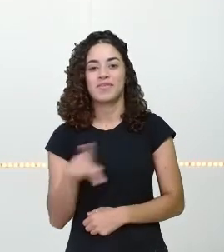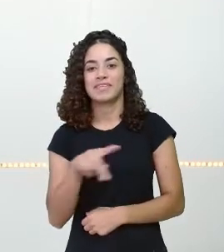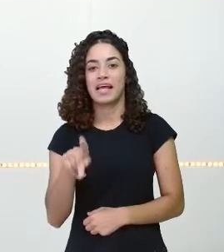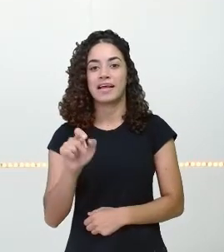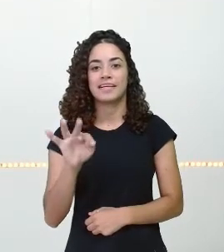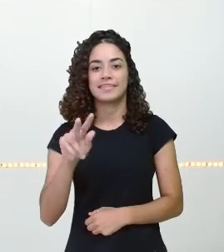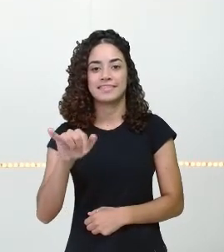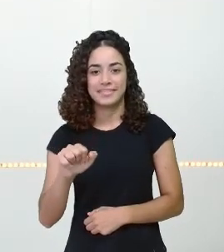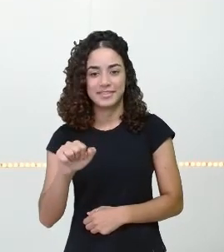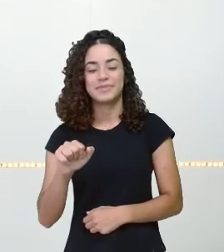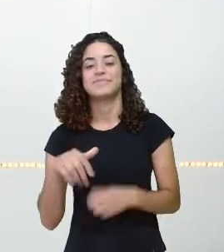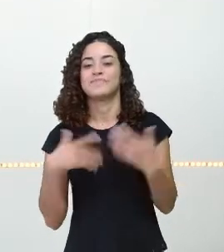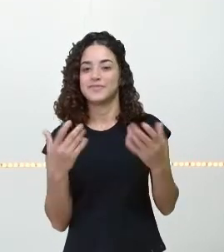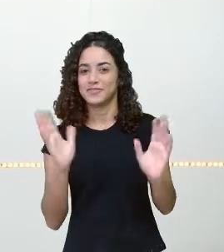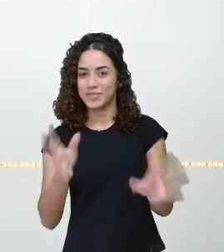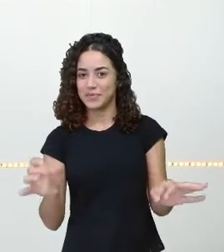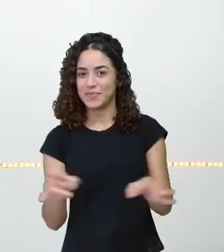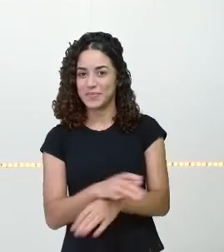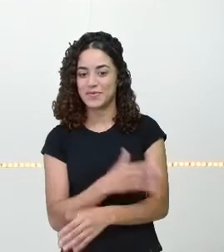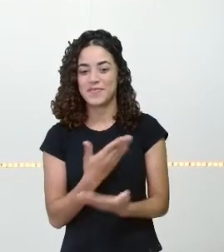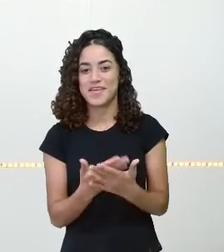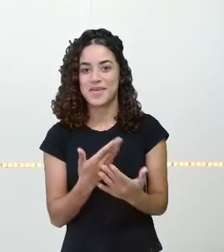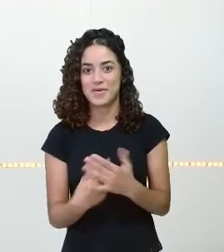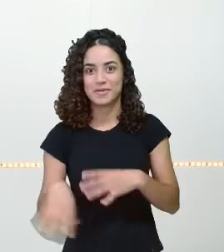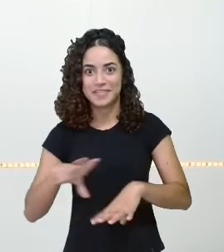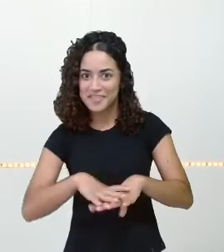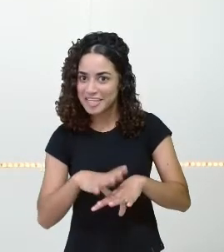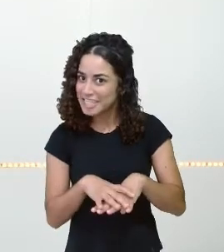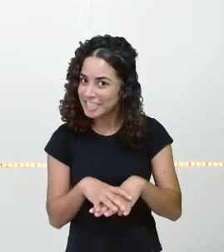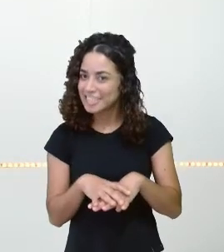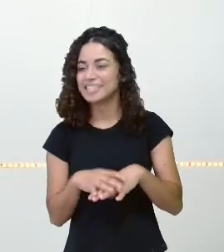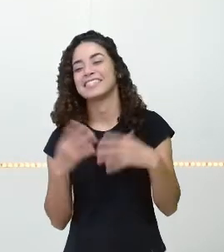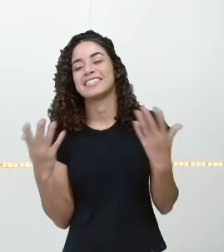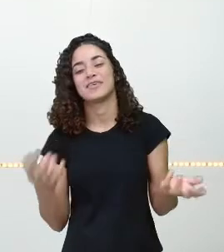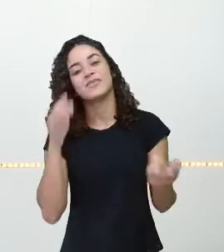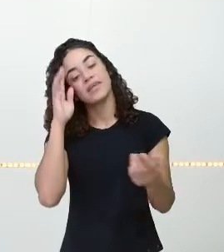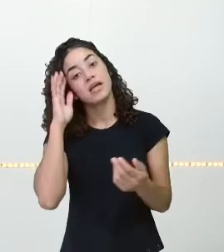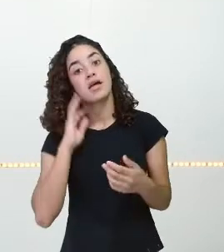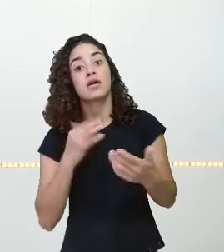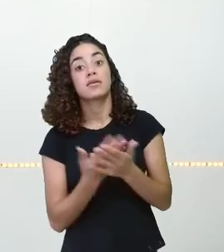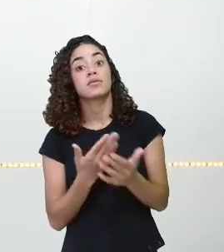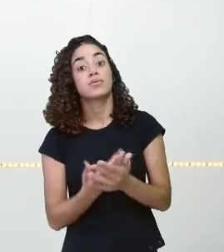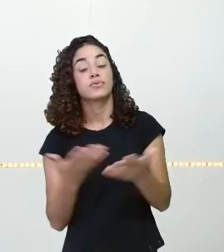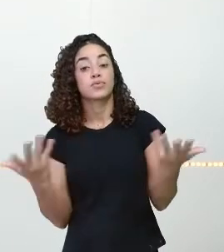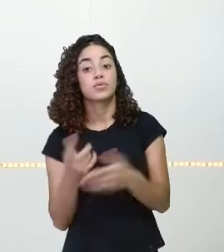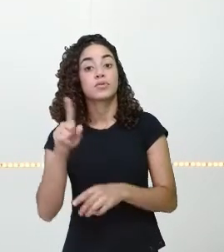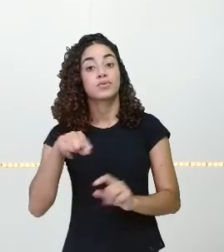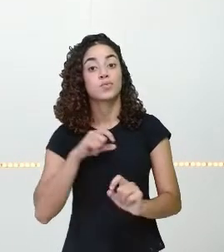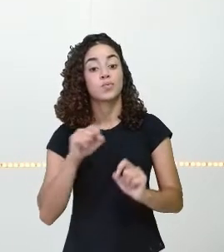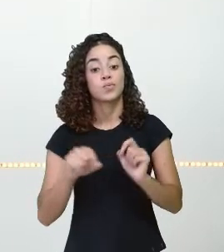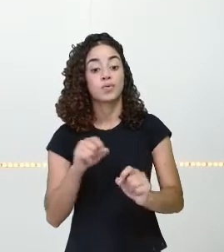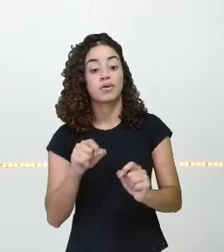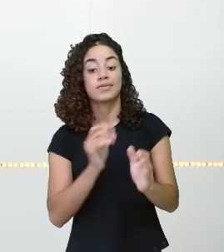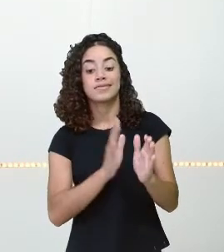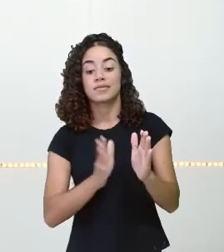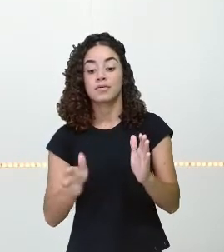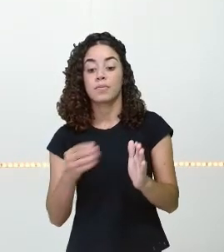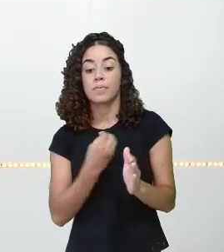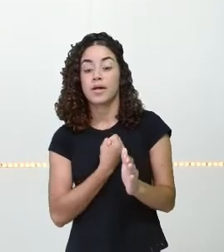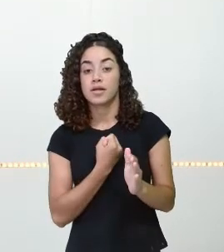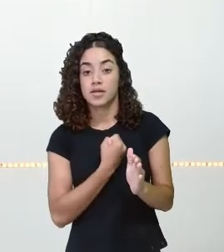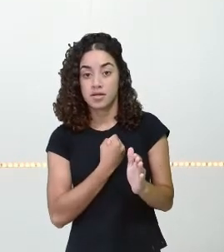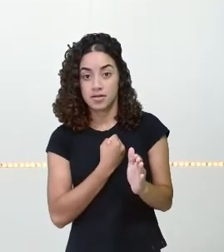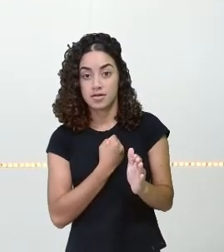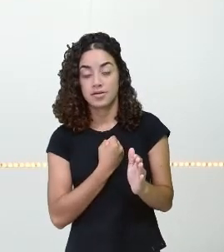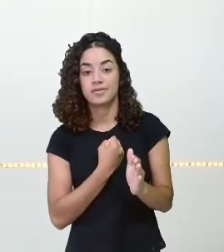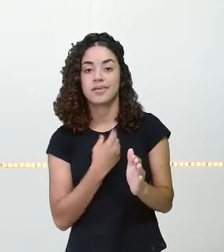Xavier, preparados para mais uma aula de matemática. A aula de hoje vai envolver sequência numérica, né?